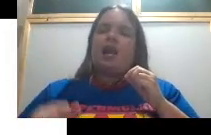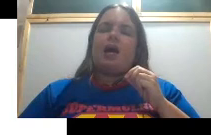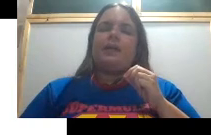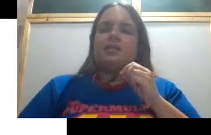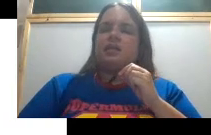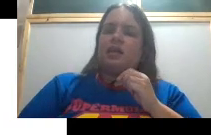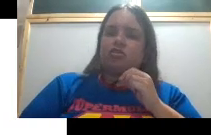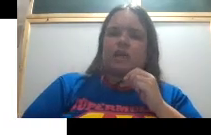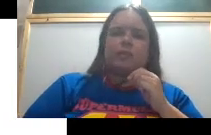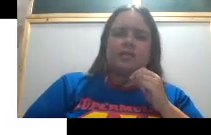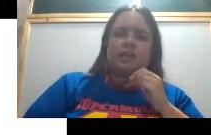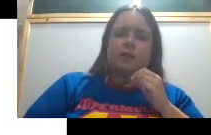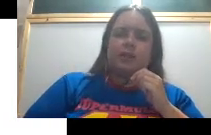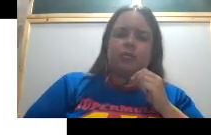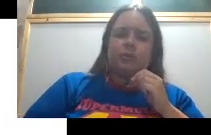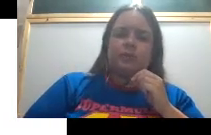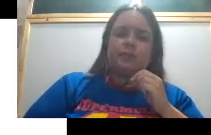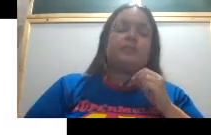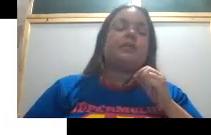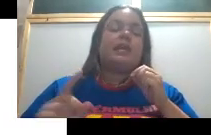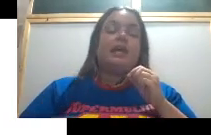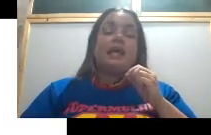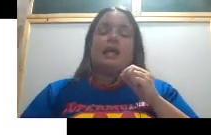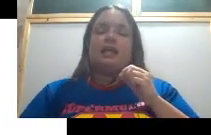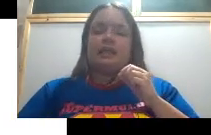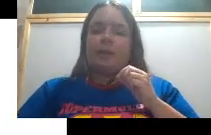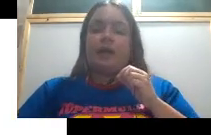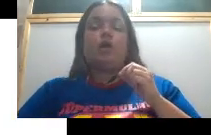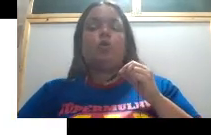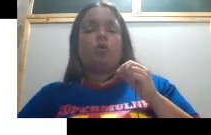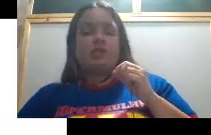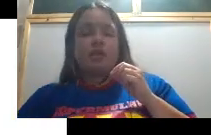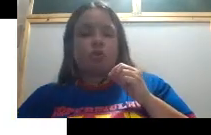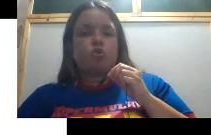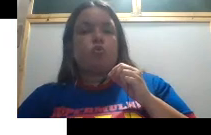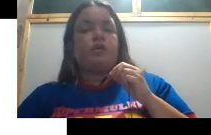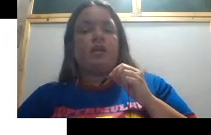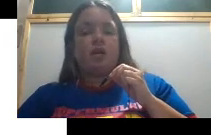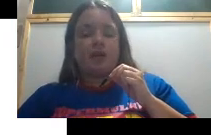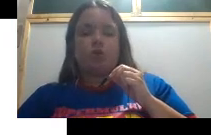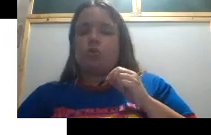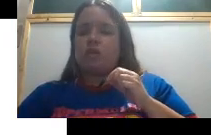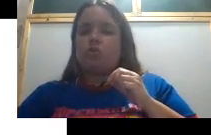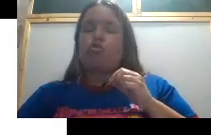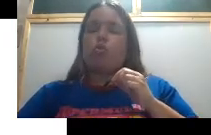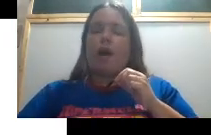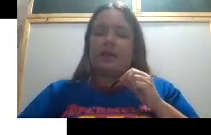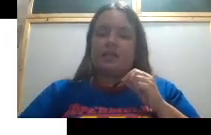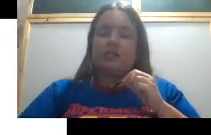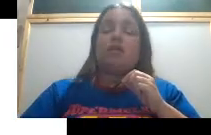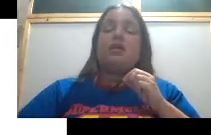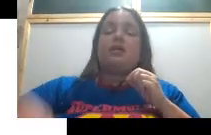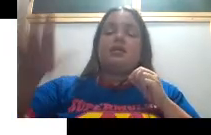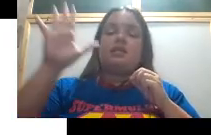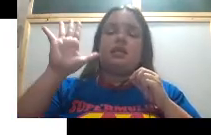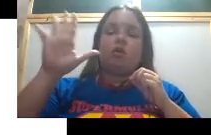branca ela representa aqui estado brasileiro mesmo a letra b o Cruzeiro do Sul lembrando o Cruzeiro do